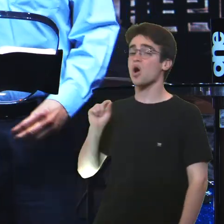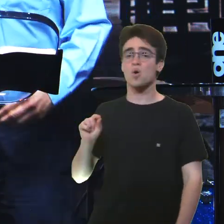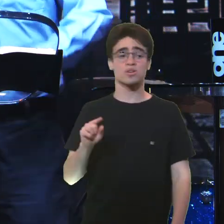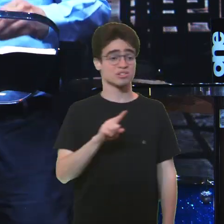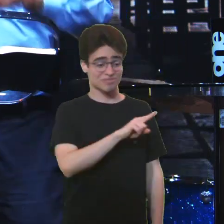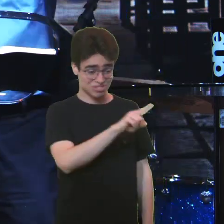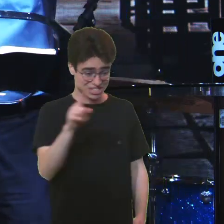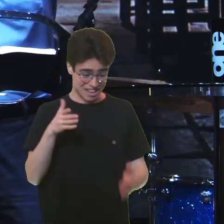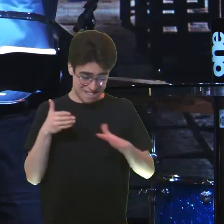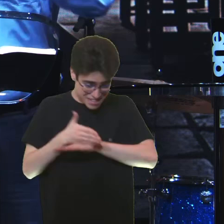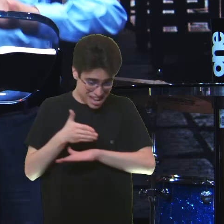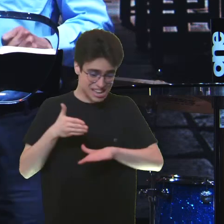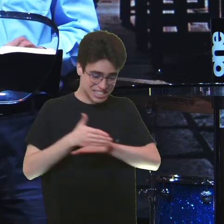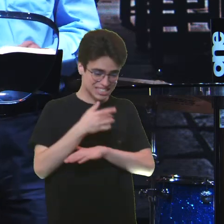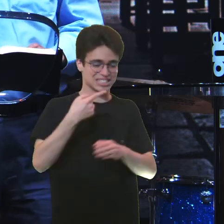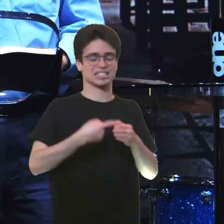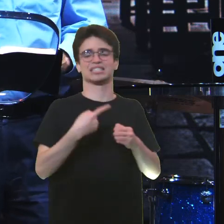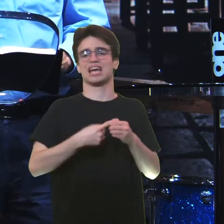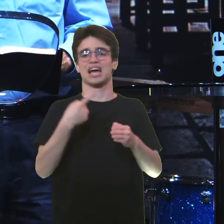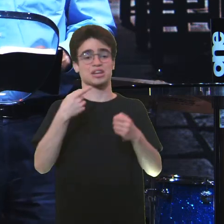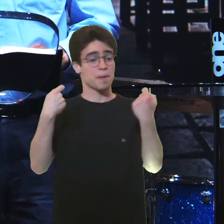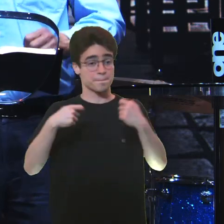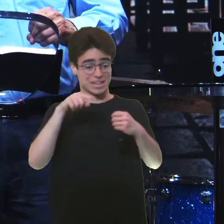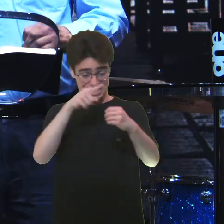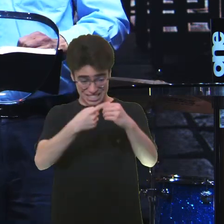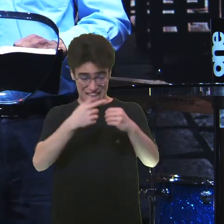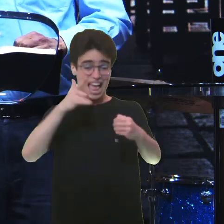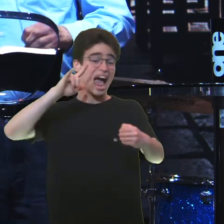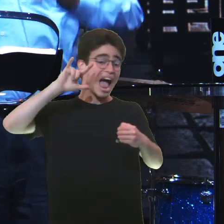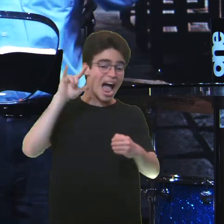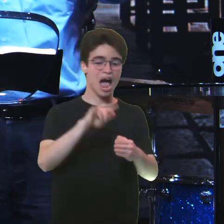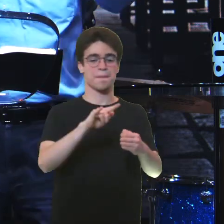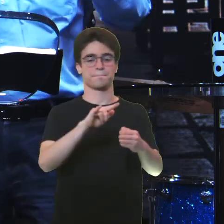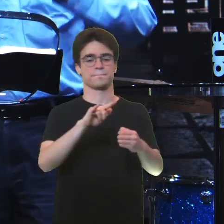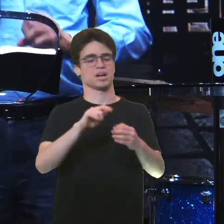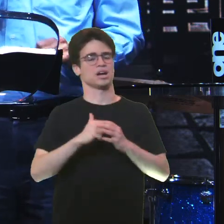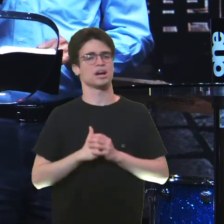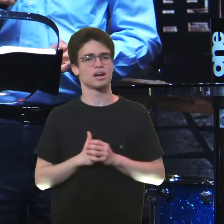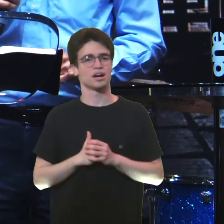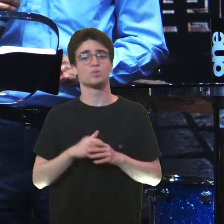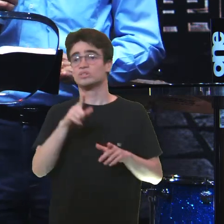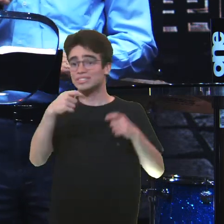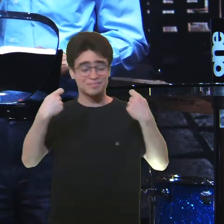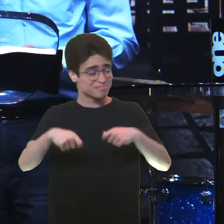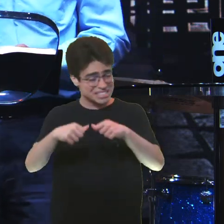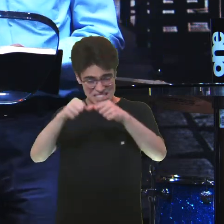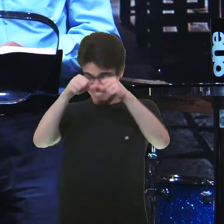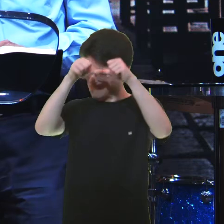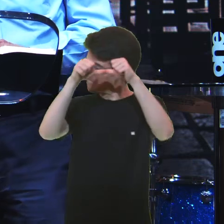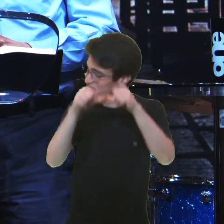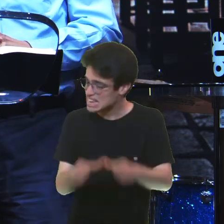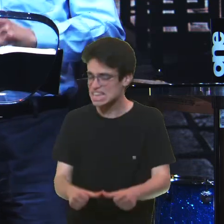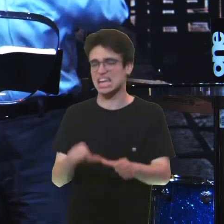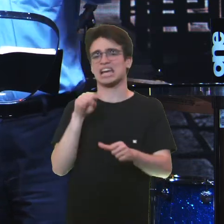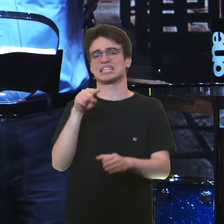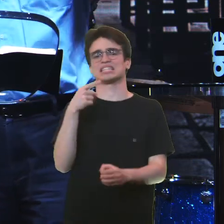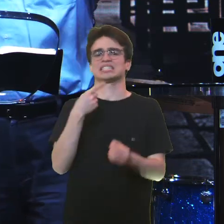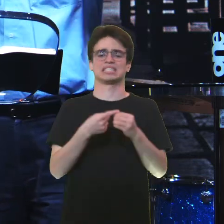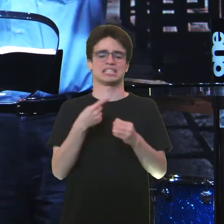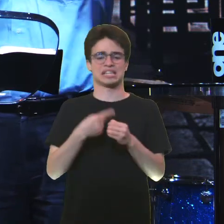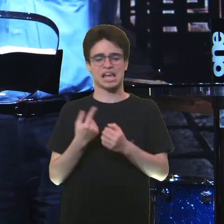vivam nela. Amen a la ciudad. Amem a cidade. Echen raíces en ella. Tenham raízes